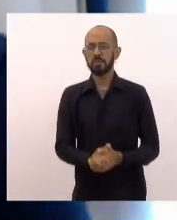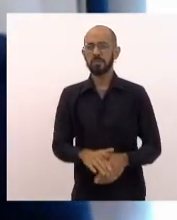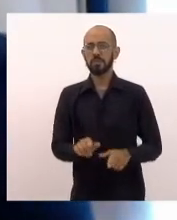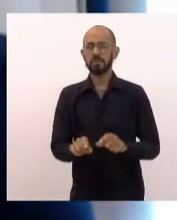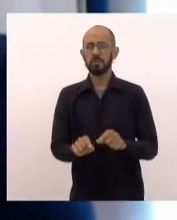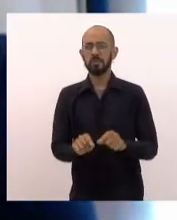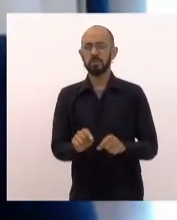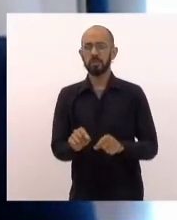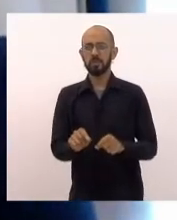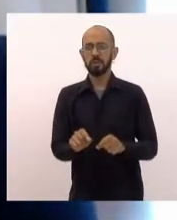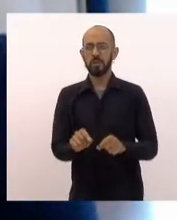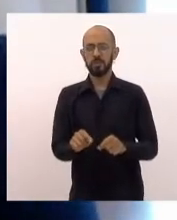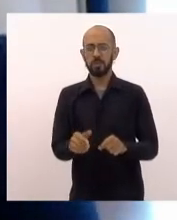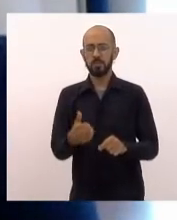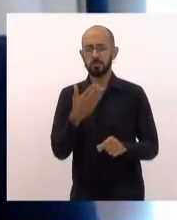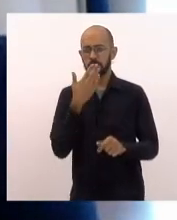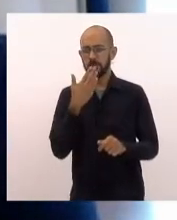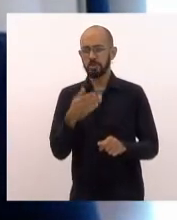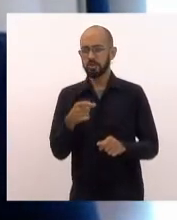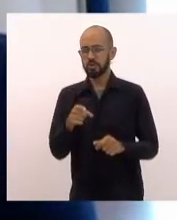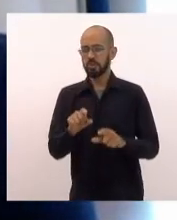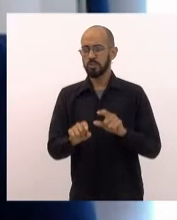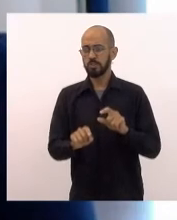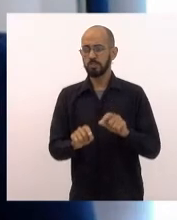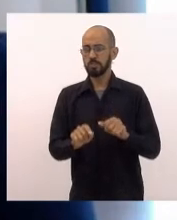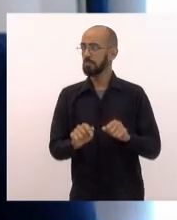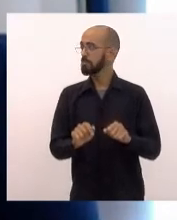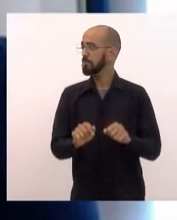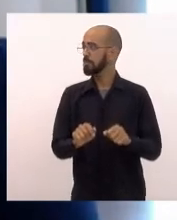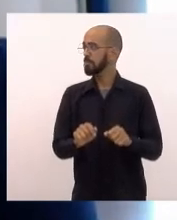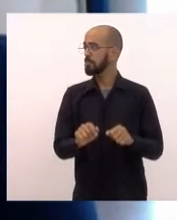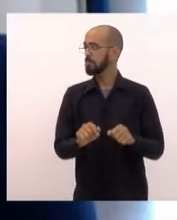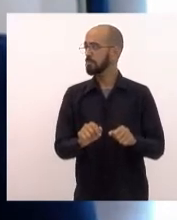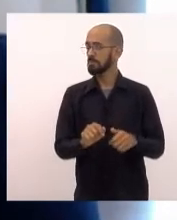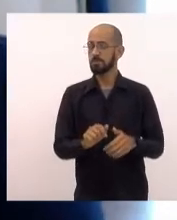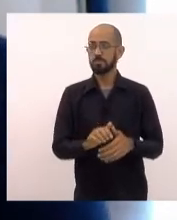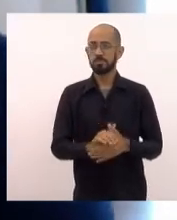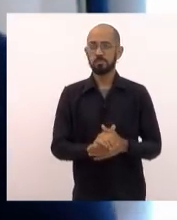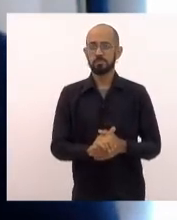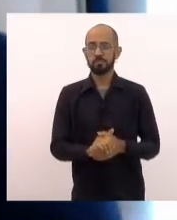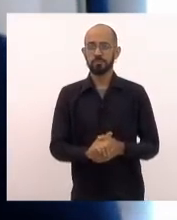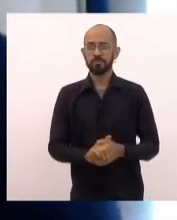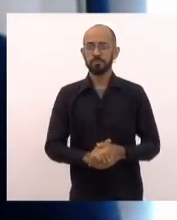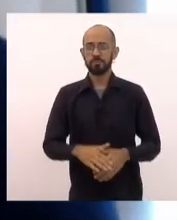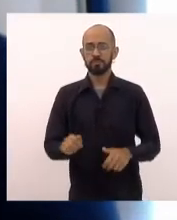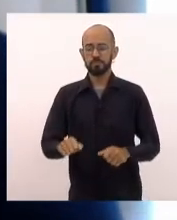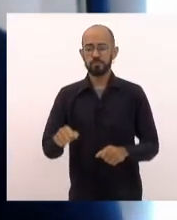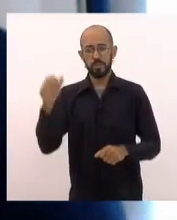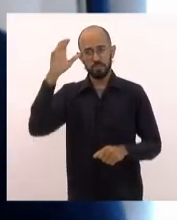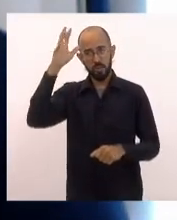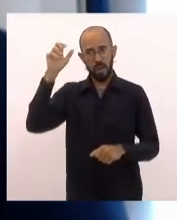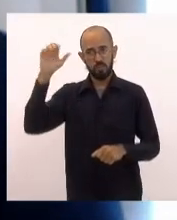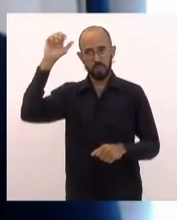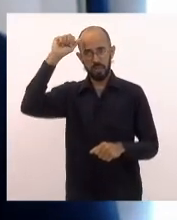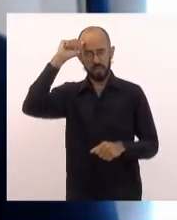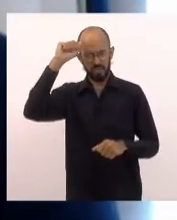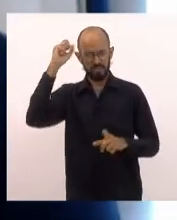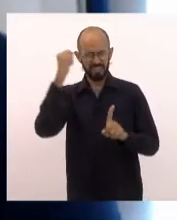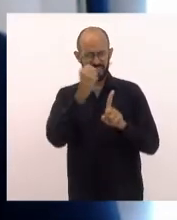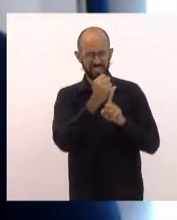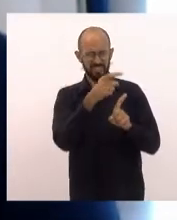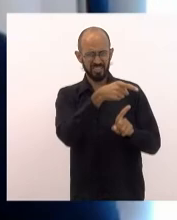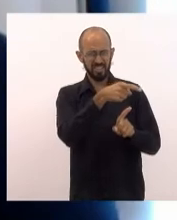alguma realidade, será que se não fosse uma pessoa negra, um estrangeiro, africano, teria sido assassinado